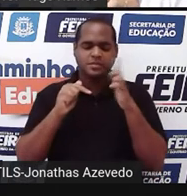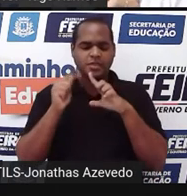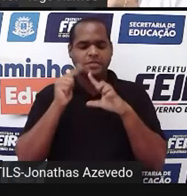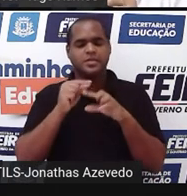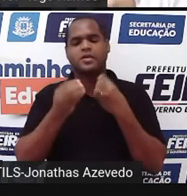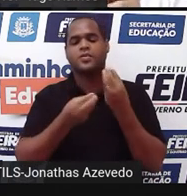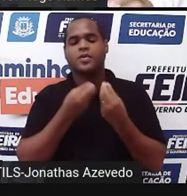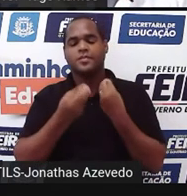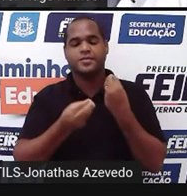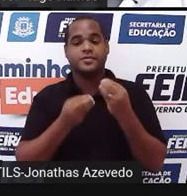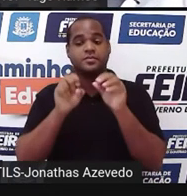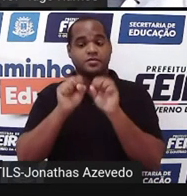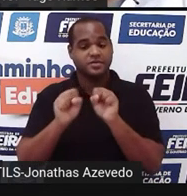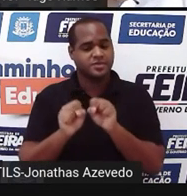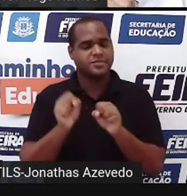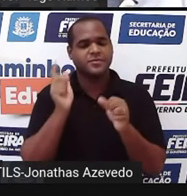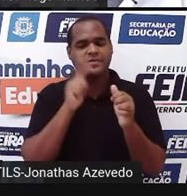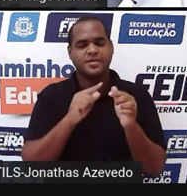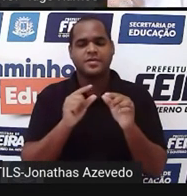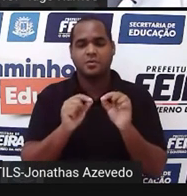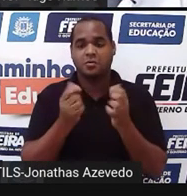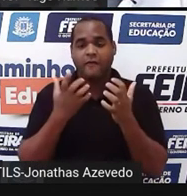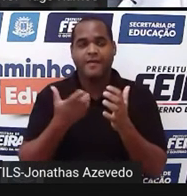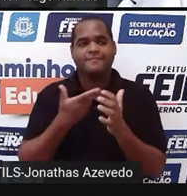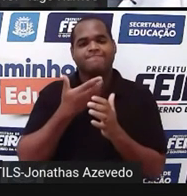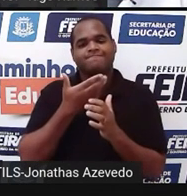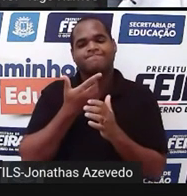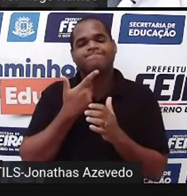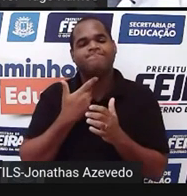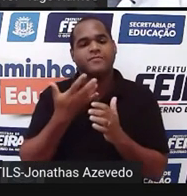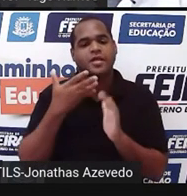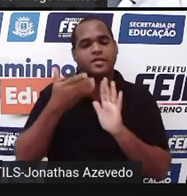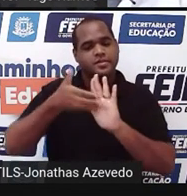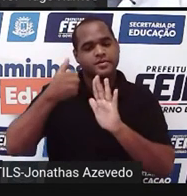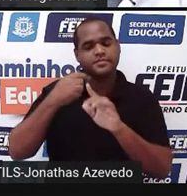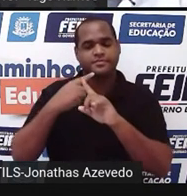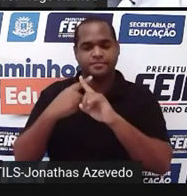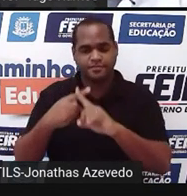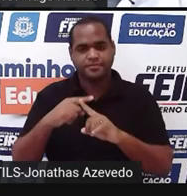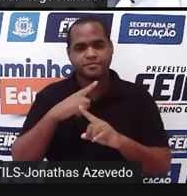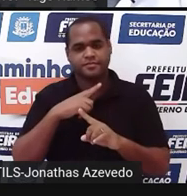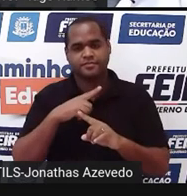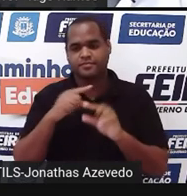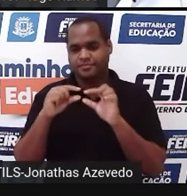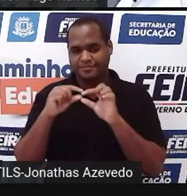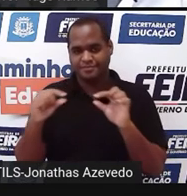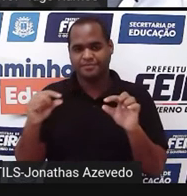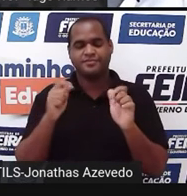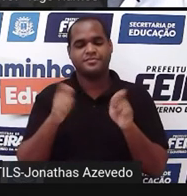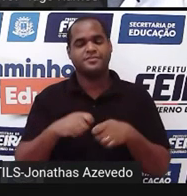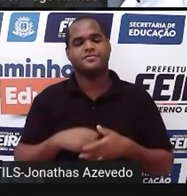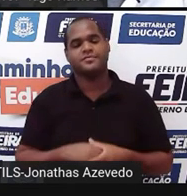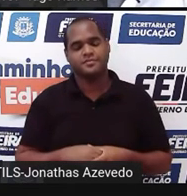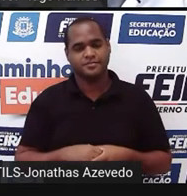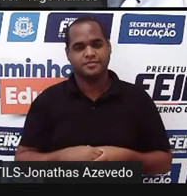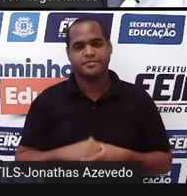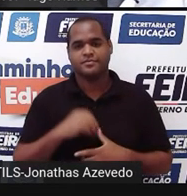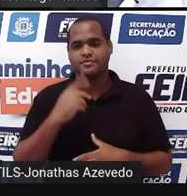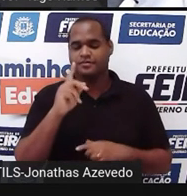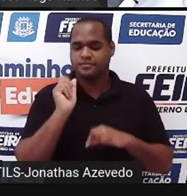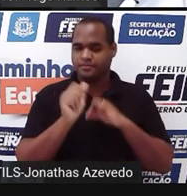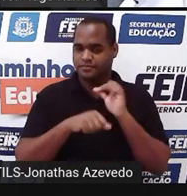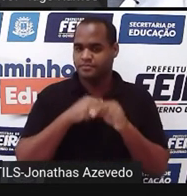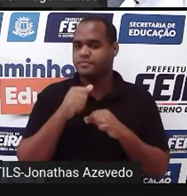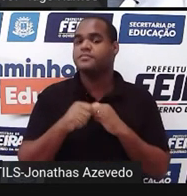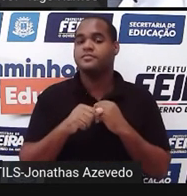esse sistema então por exemplo eu quero anular o X por isso eu dei uma risadinha nele ali embaixo então eu pego essa equação